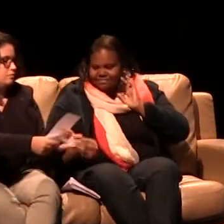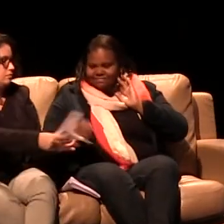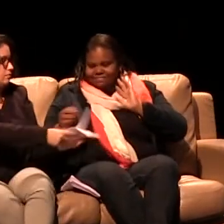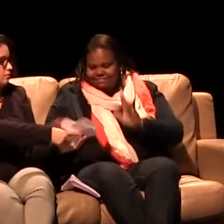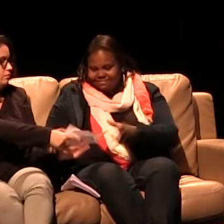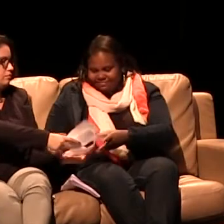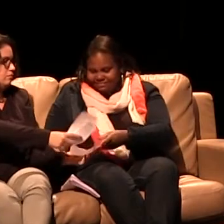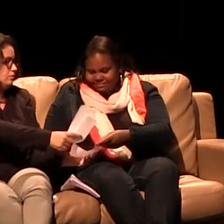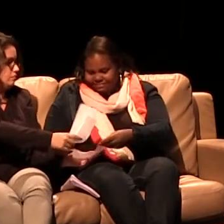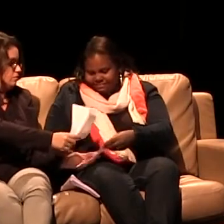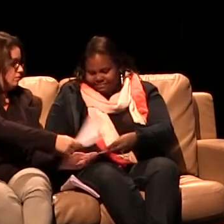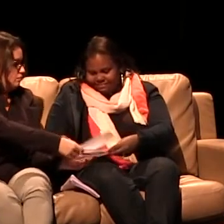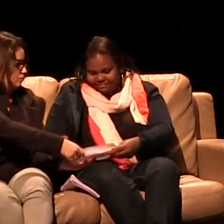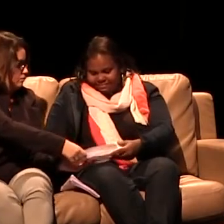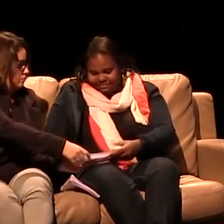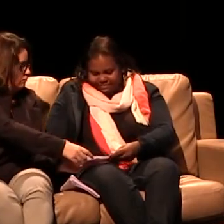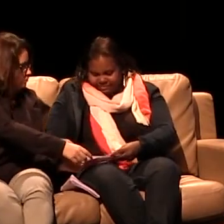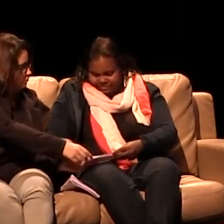Bom,